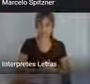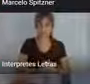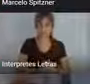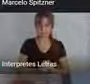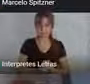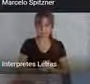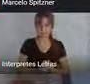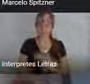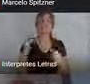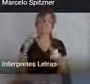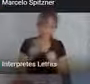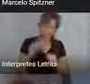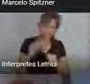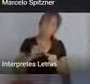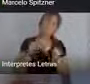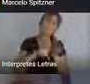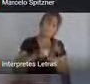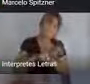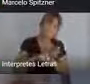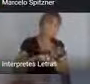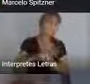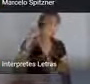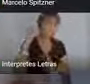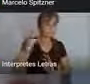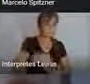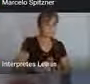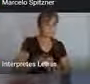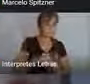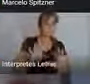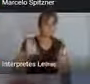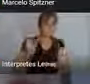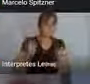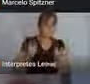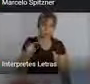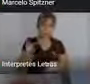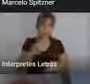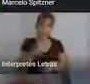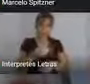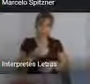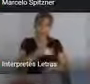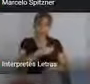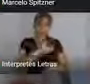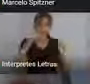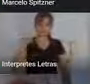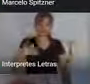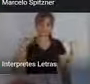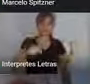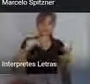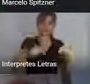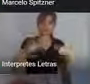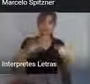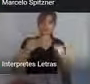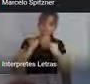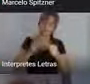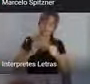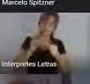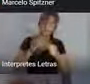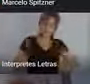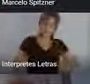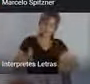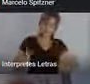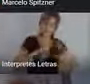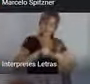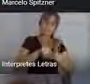realizar pesquisas. Enquanto nós estamos aqui, neste momento, que estamos vivos, né, realizarmos pesquisas com